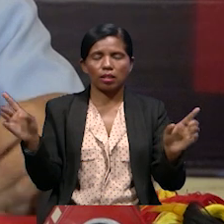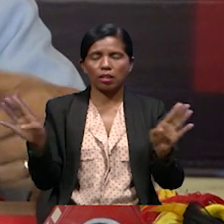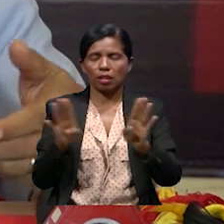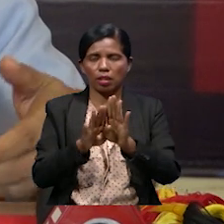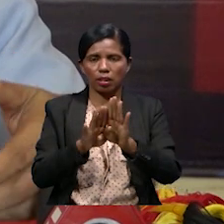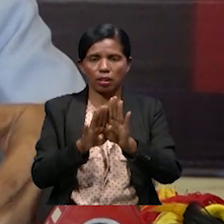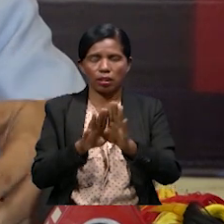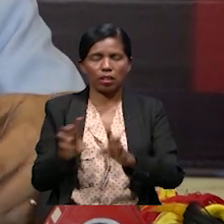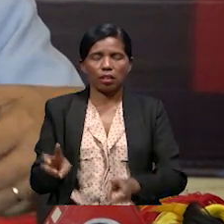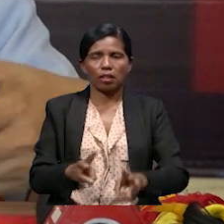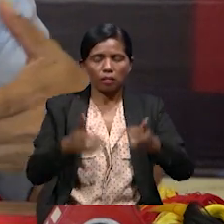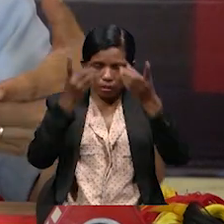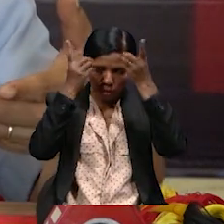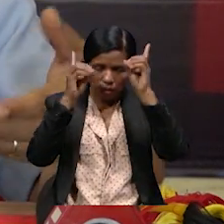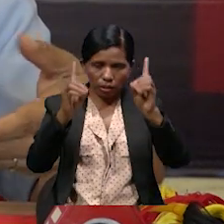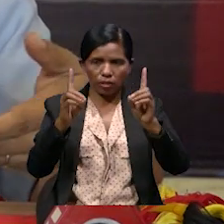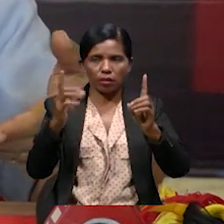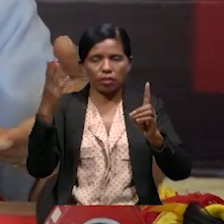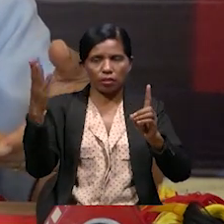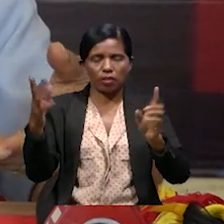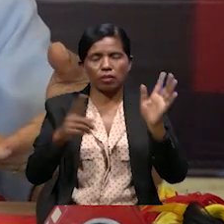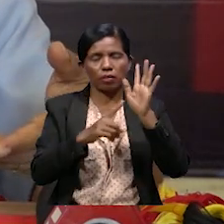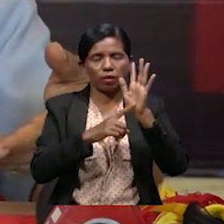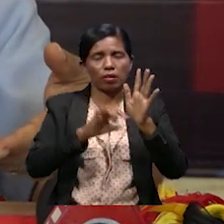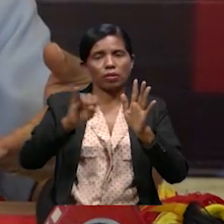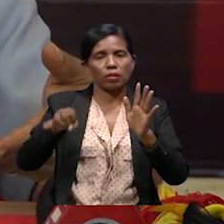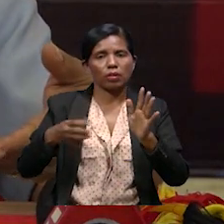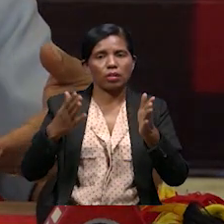como decisão Iana, saitia no Jornal da República,